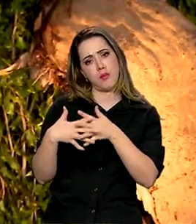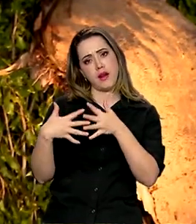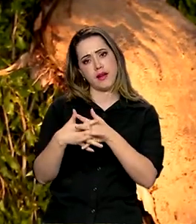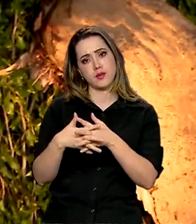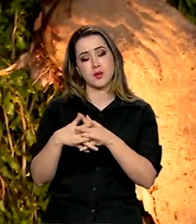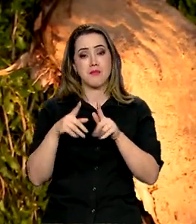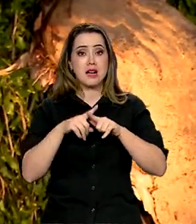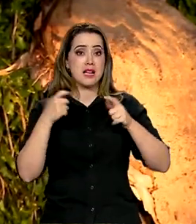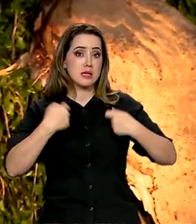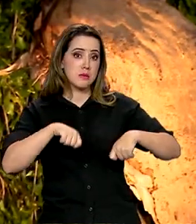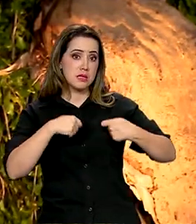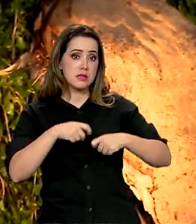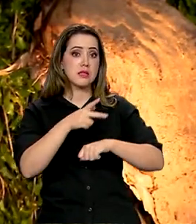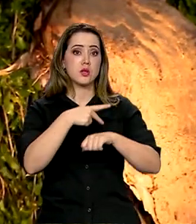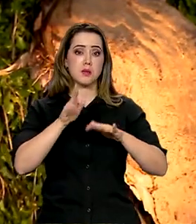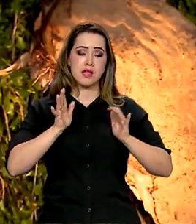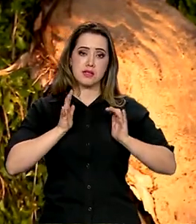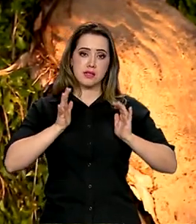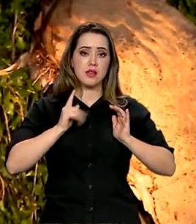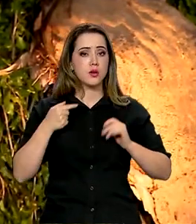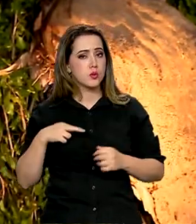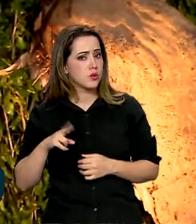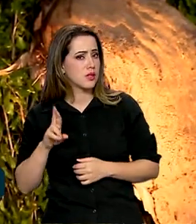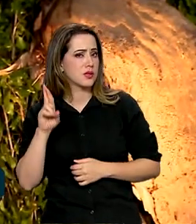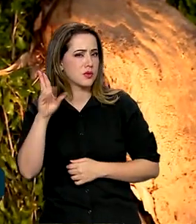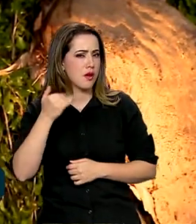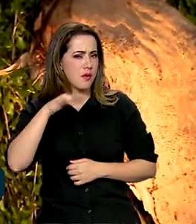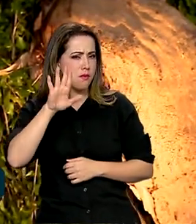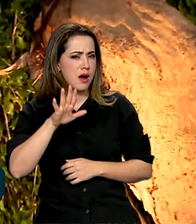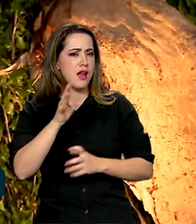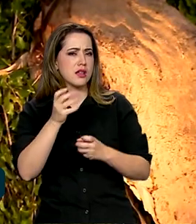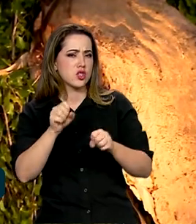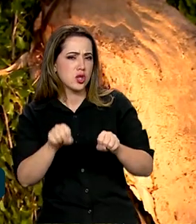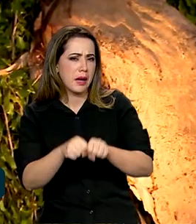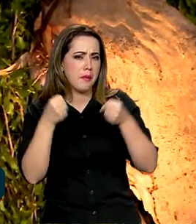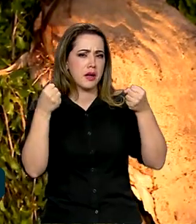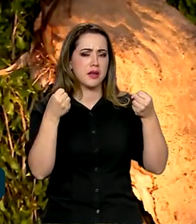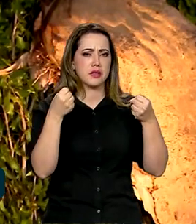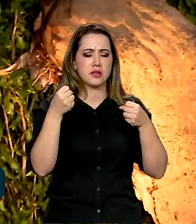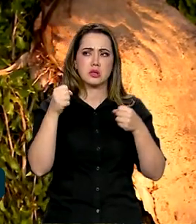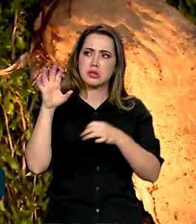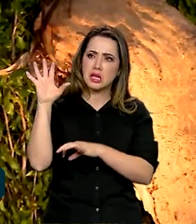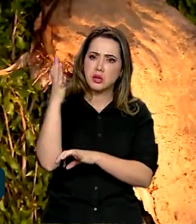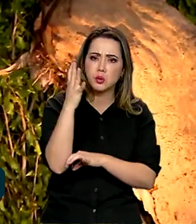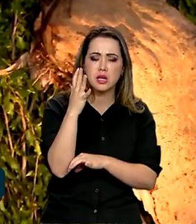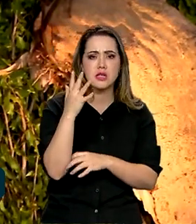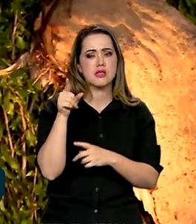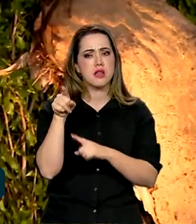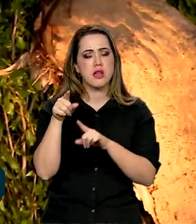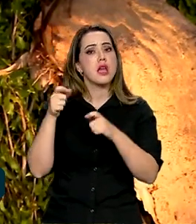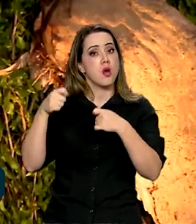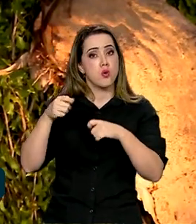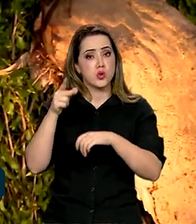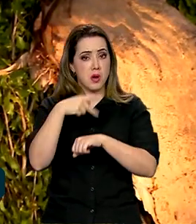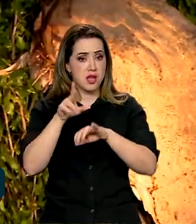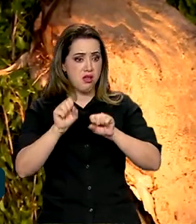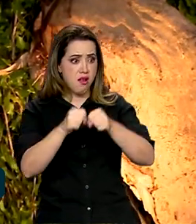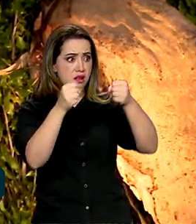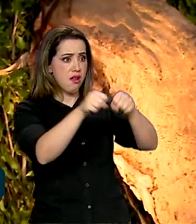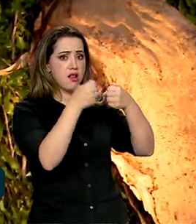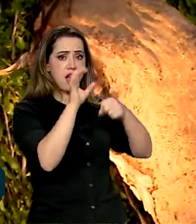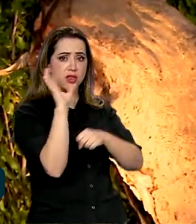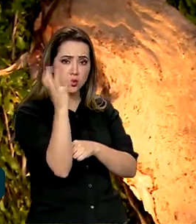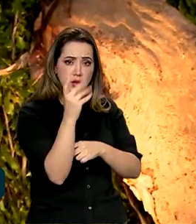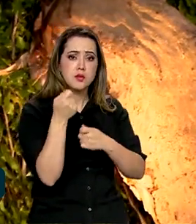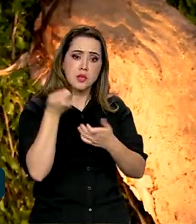ricos, aqueles mais responsáveis pela exploração da natureza de uma maneira sabidamente insustentável, que eles se disponham a pagar. E